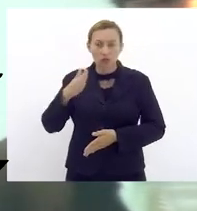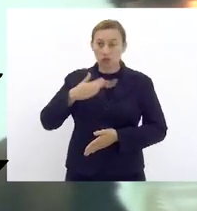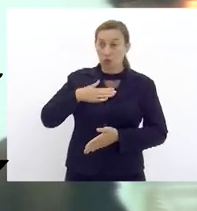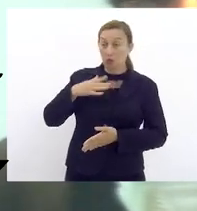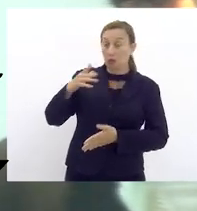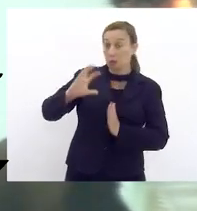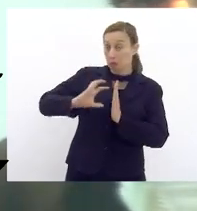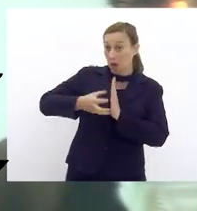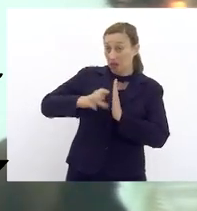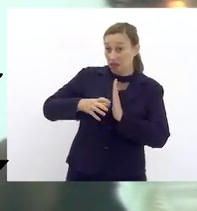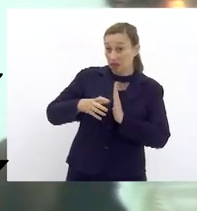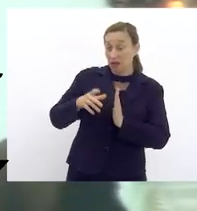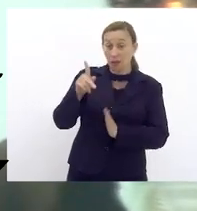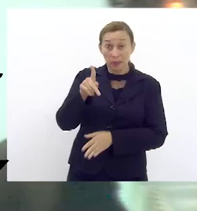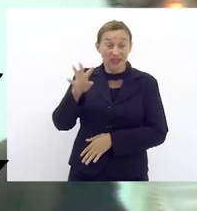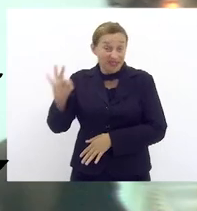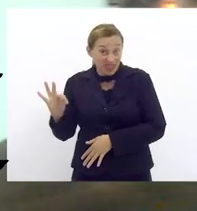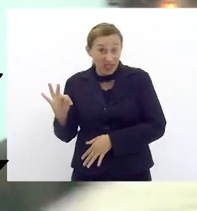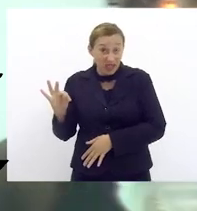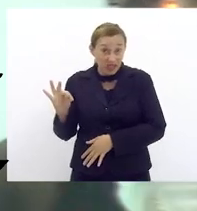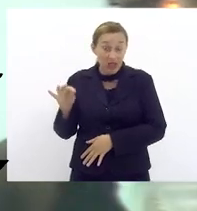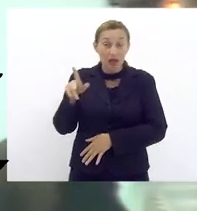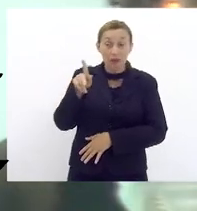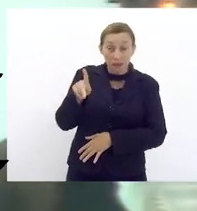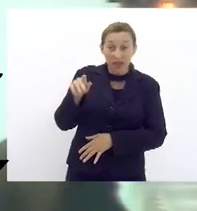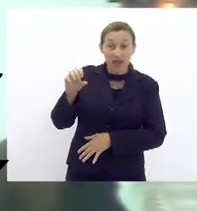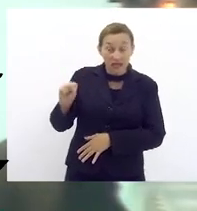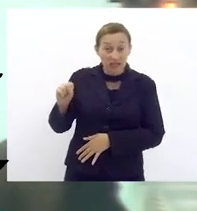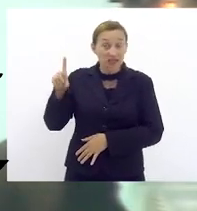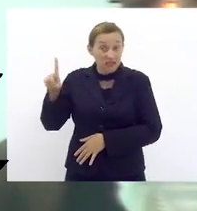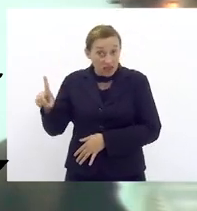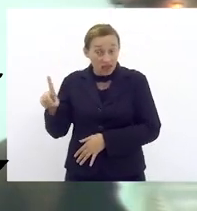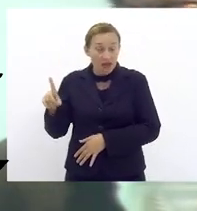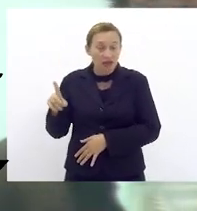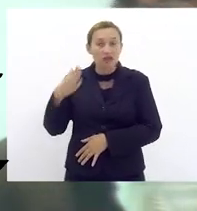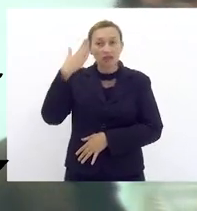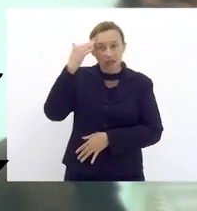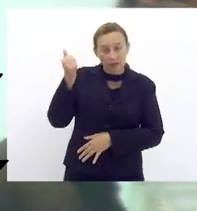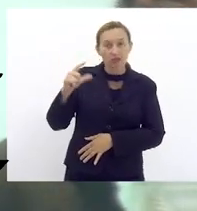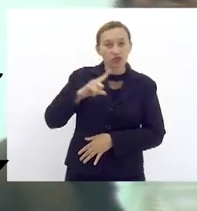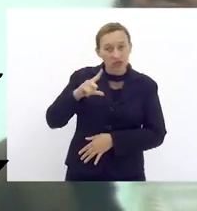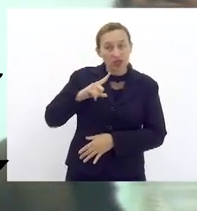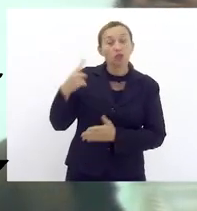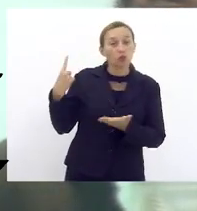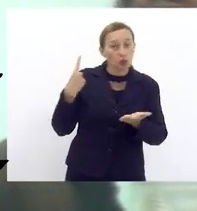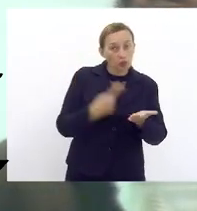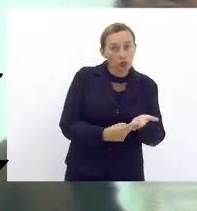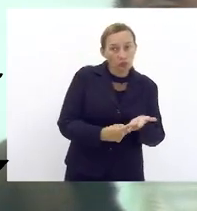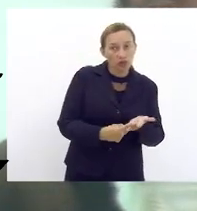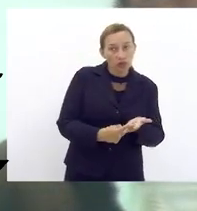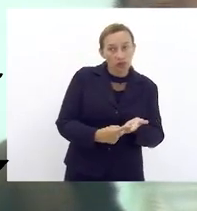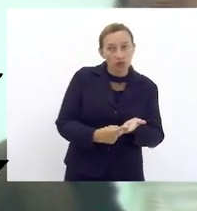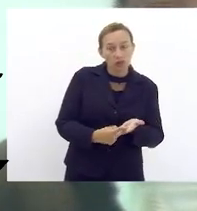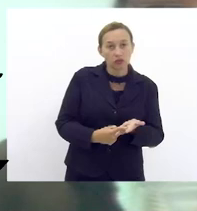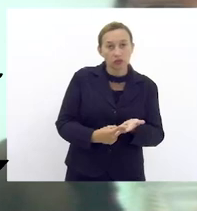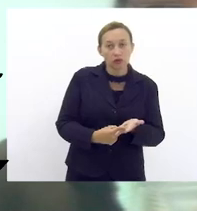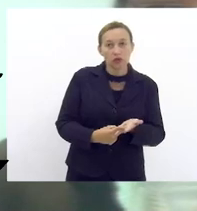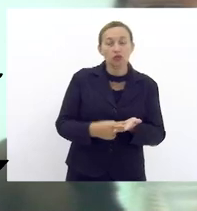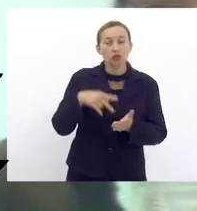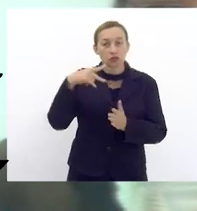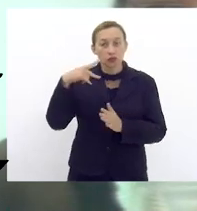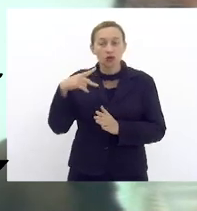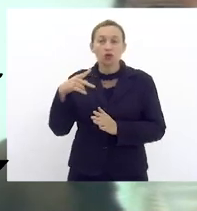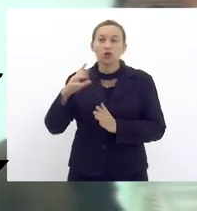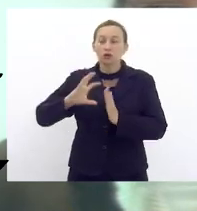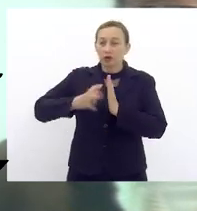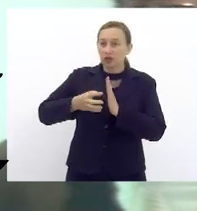PSOL do PTT do PSB dos parlamentares de esquerda que nós sabemos que temos um compromisso mas nós tivemos aqui